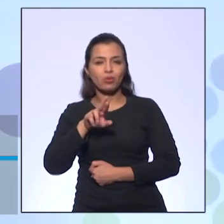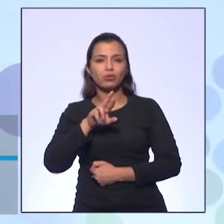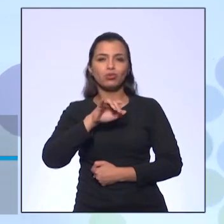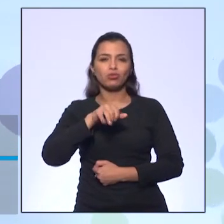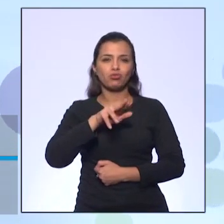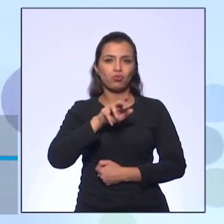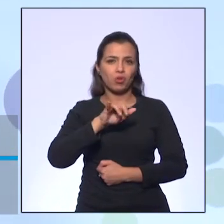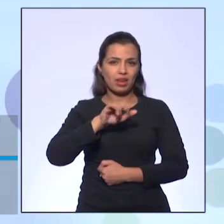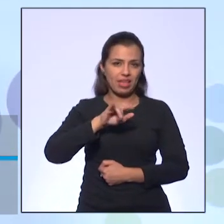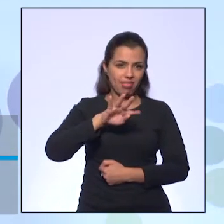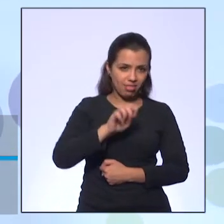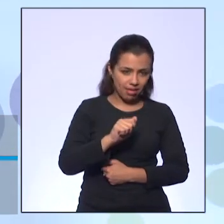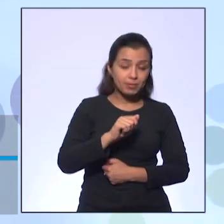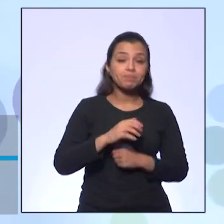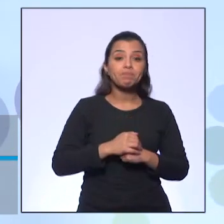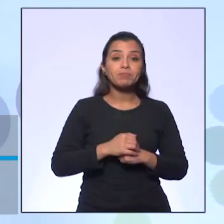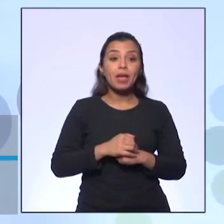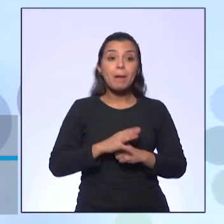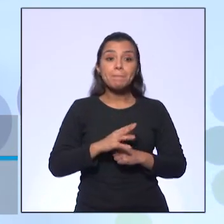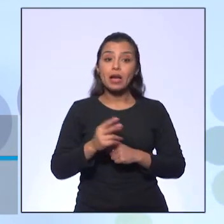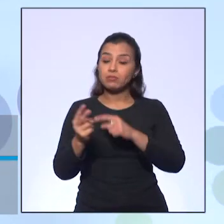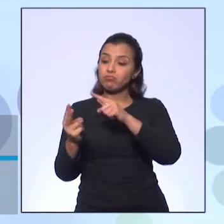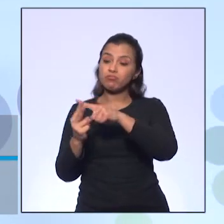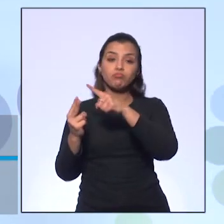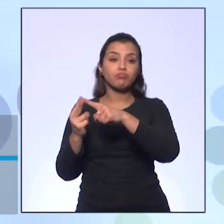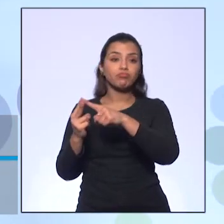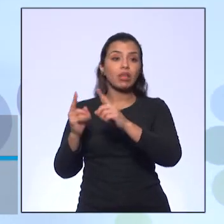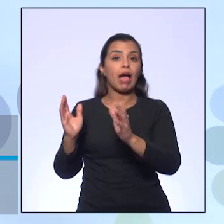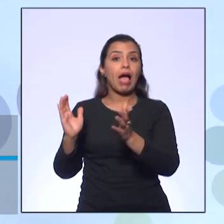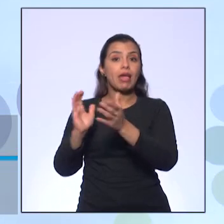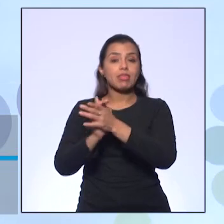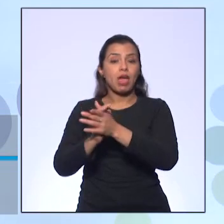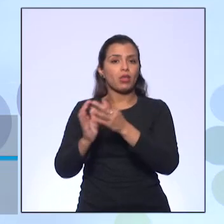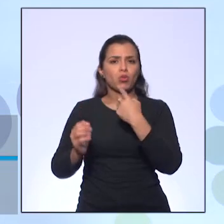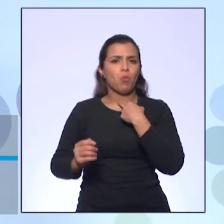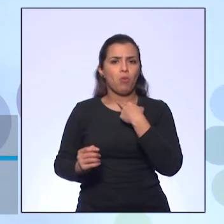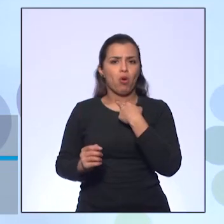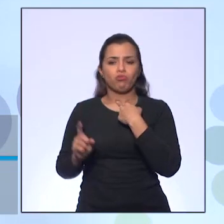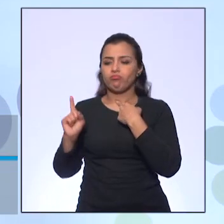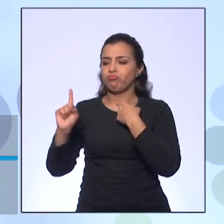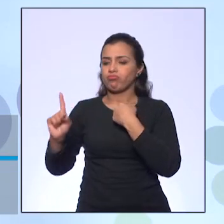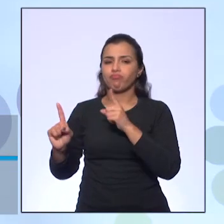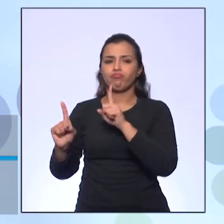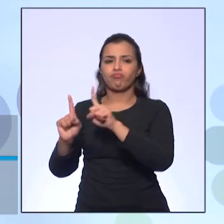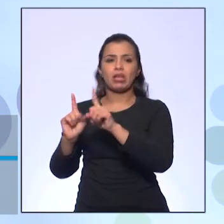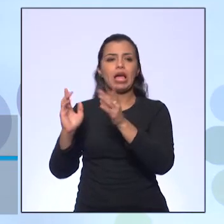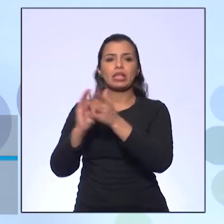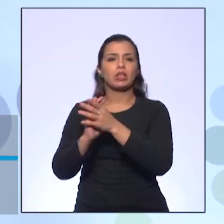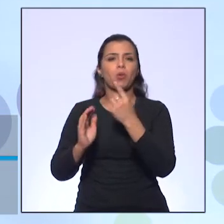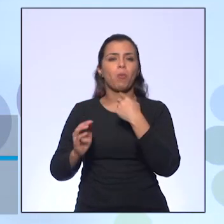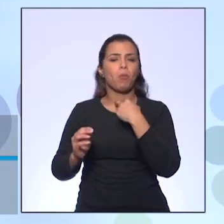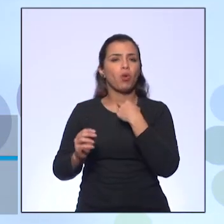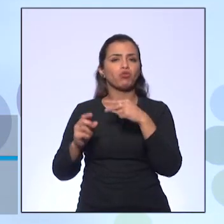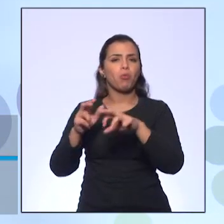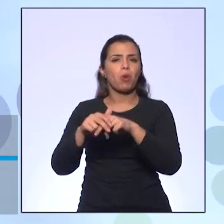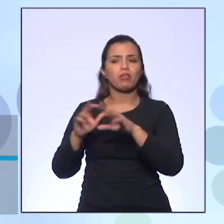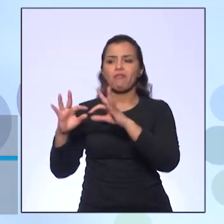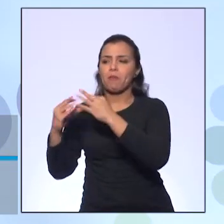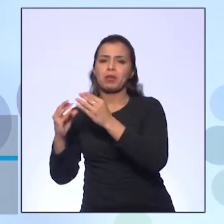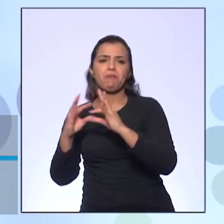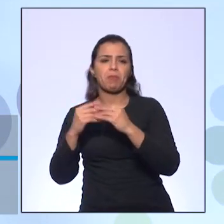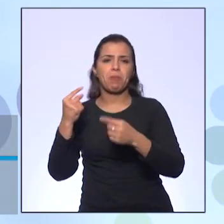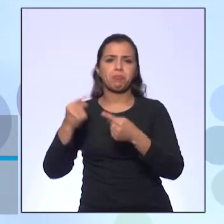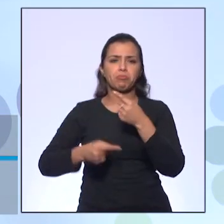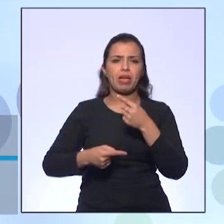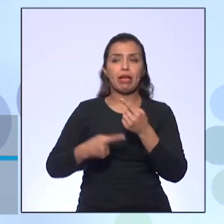Teresa pelo Simão, e ambos não podem se casar porque as famílias não se falam, né? E decidem fugir, se reencontram, tá? Mas tem